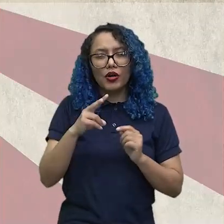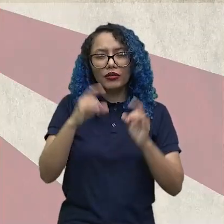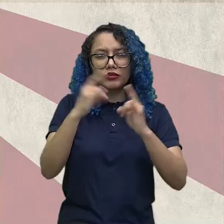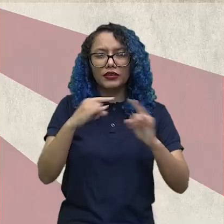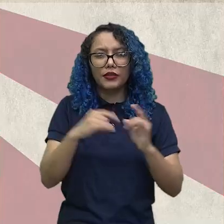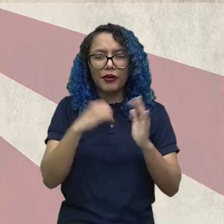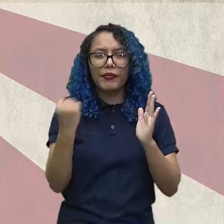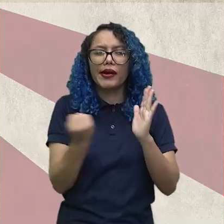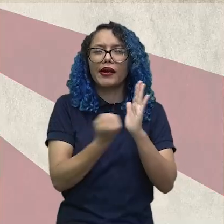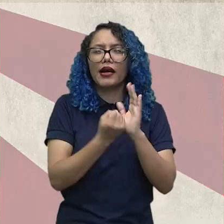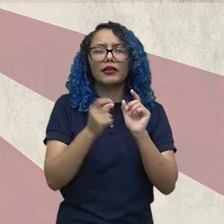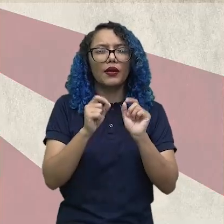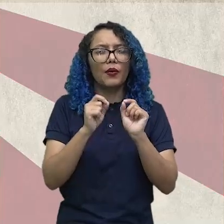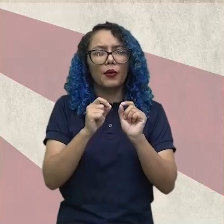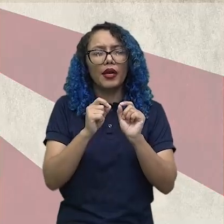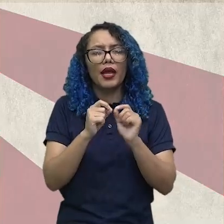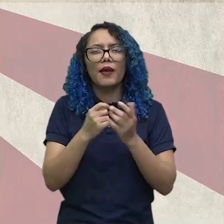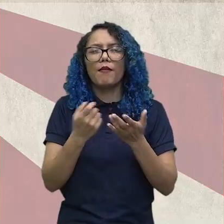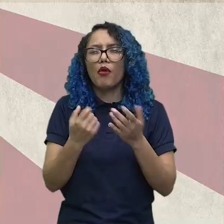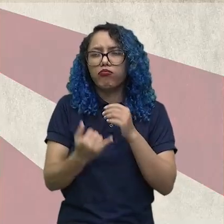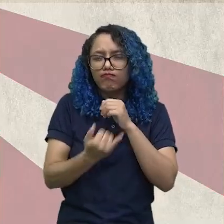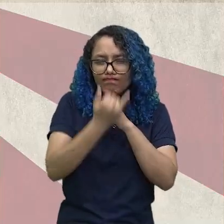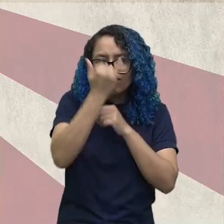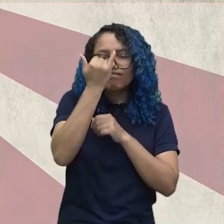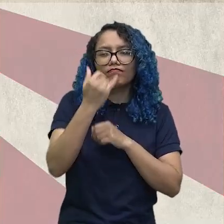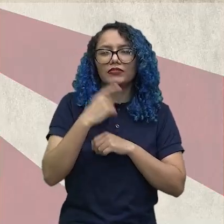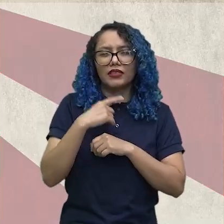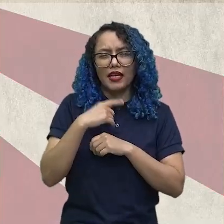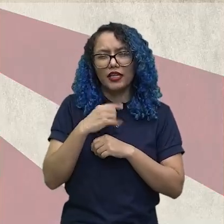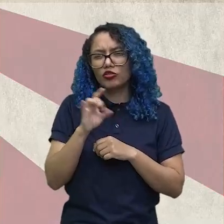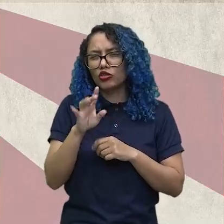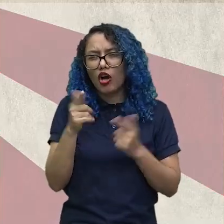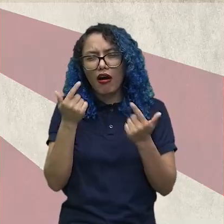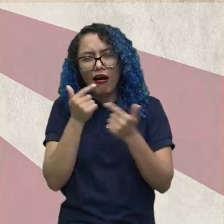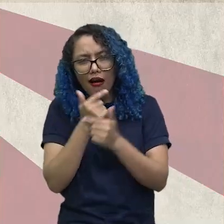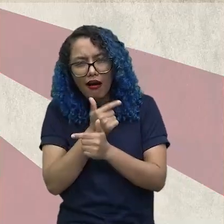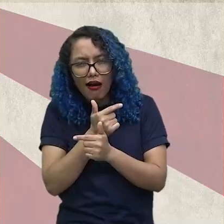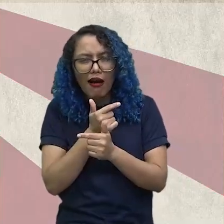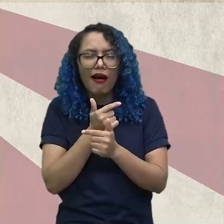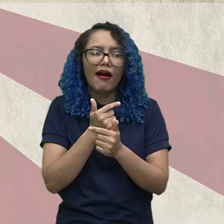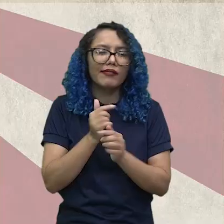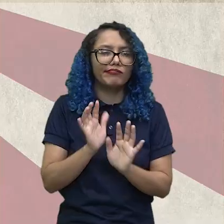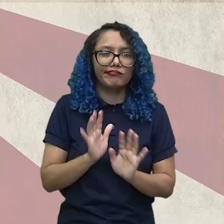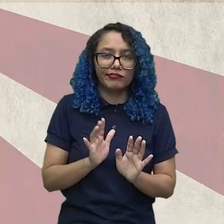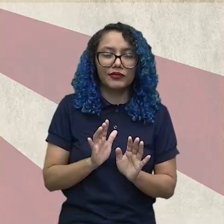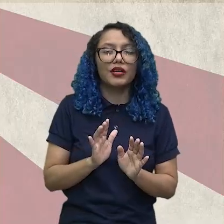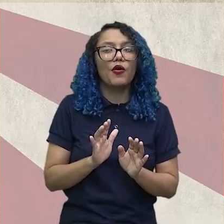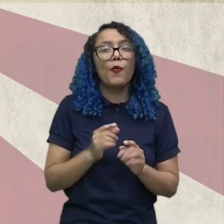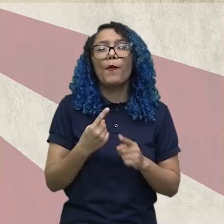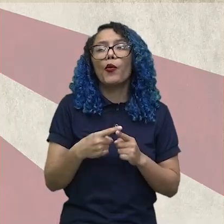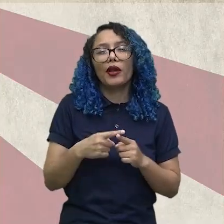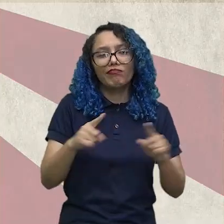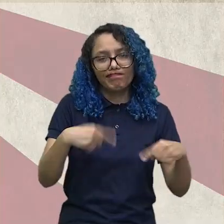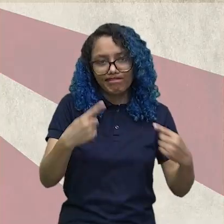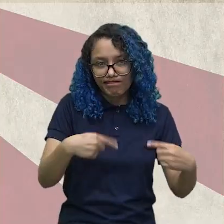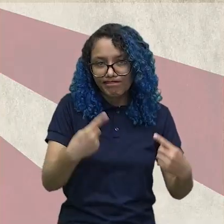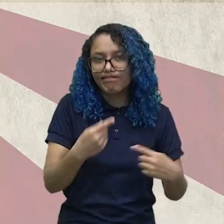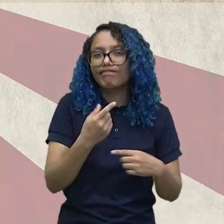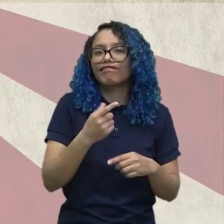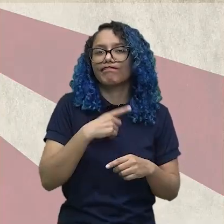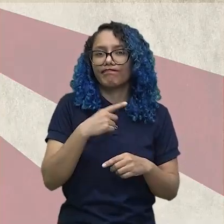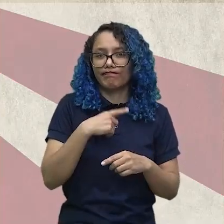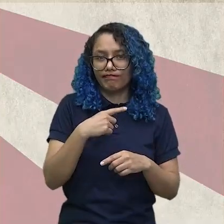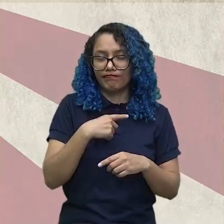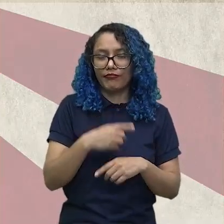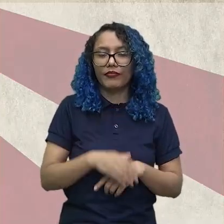por tragédias, nem só sobre risos e gargalhadas. Afinal, existem muitos desafios. Então não